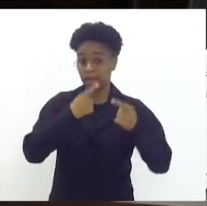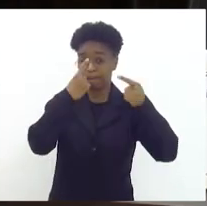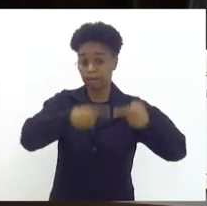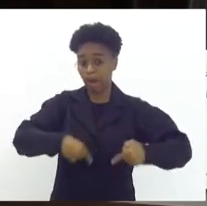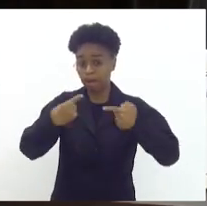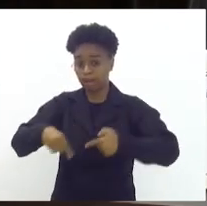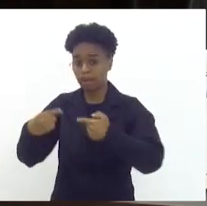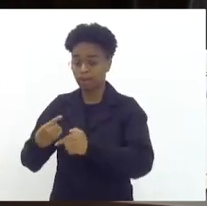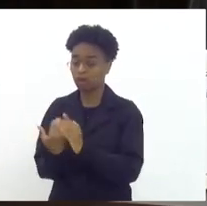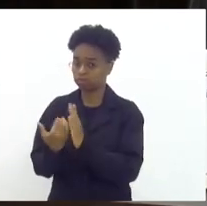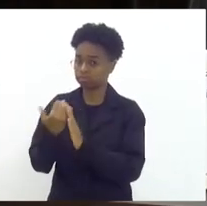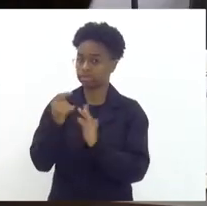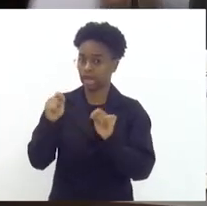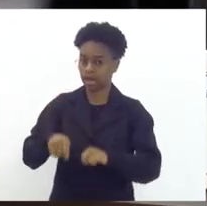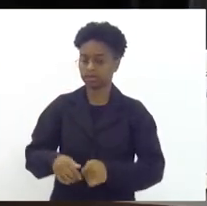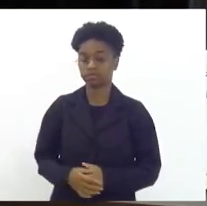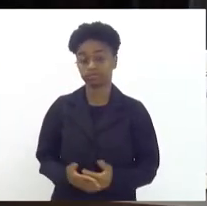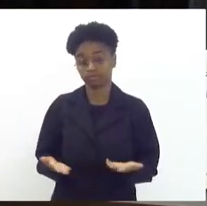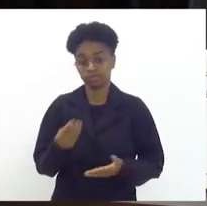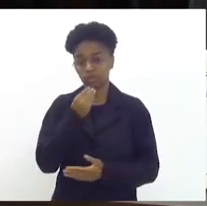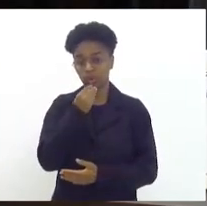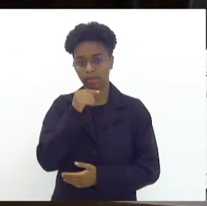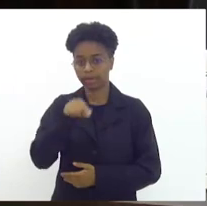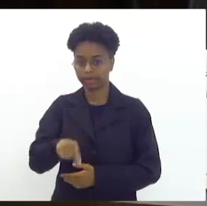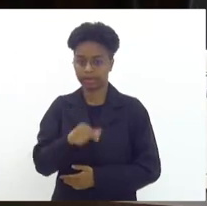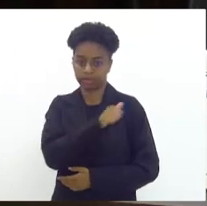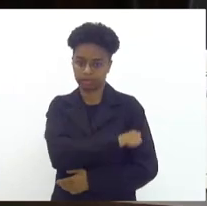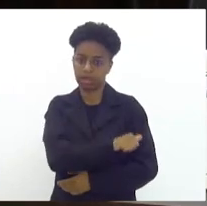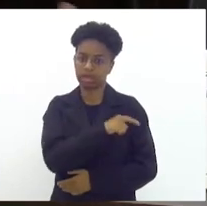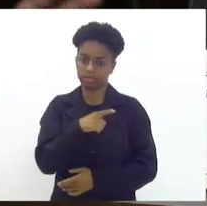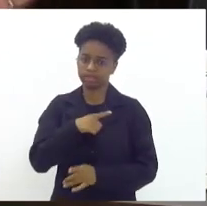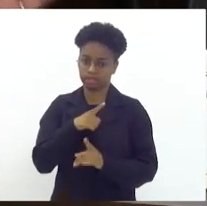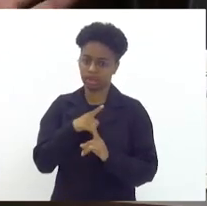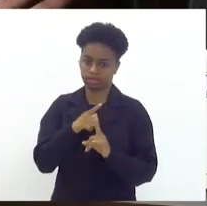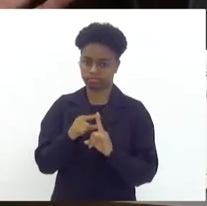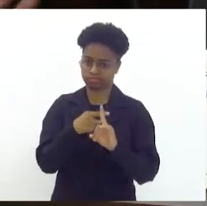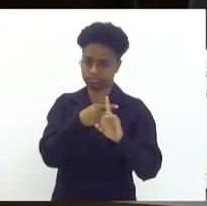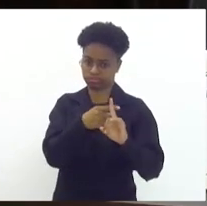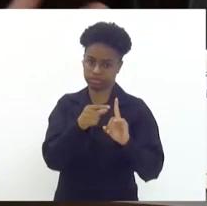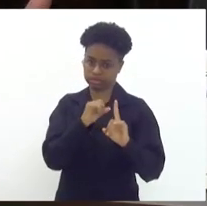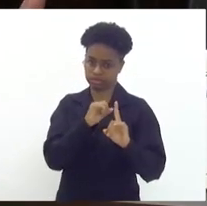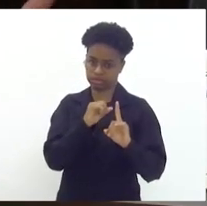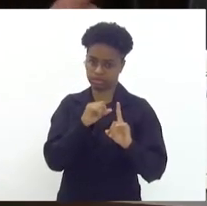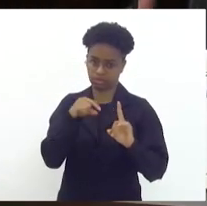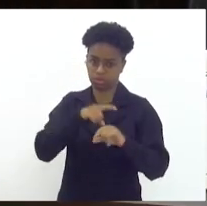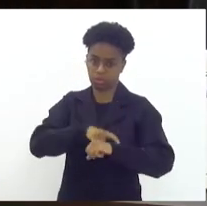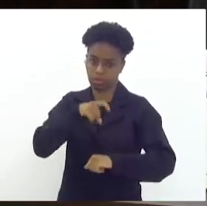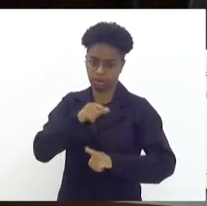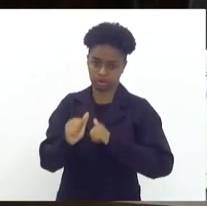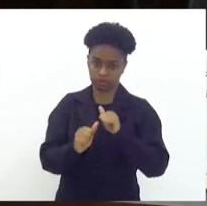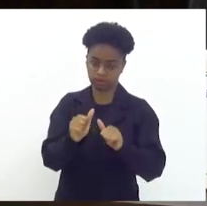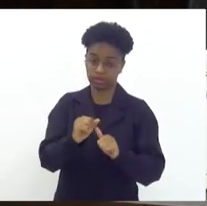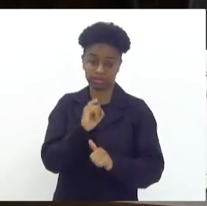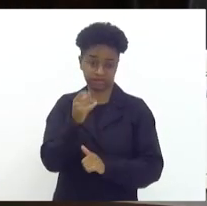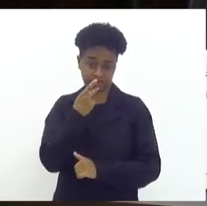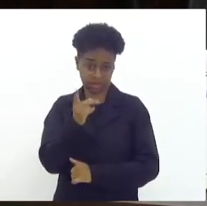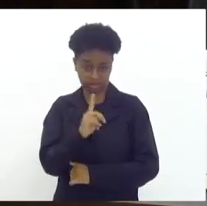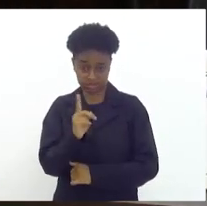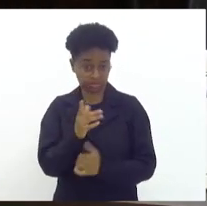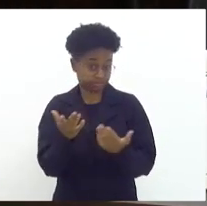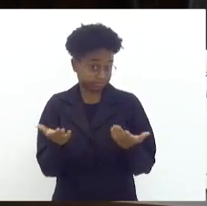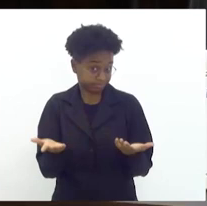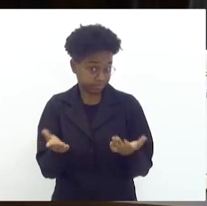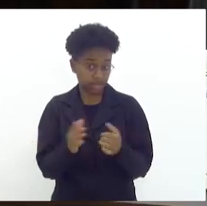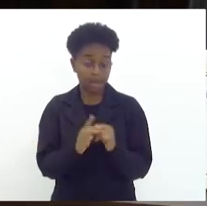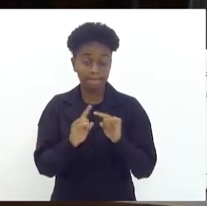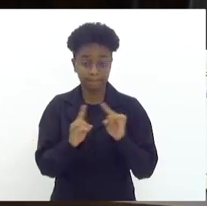aqui obviamente que o Rio de Janeiro tem vantagem nessa reforma a gente dizer que não não é à toa que o estudo do império eu tava vendo aqui